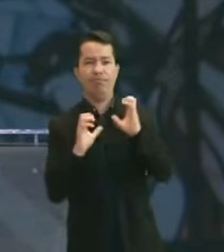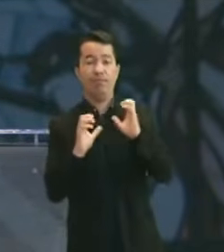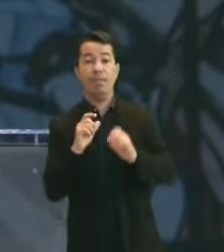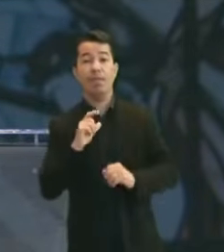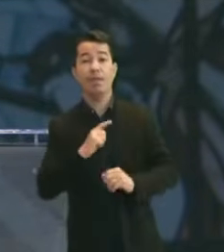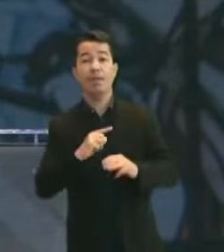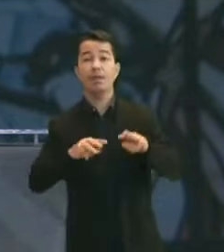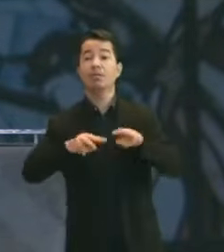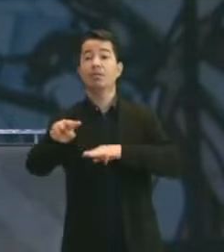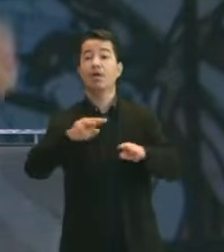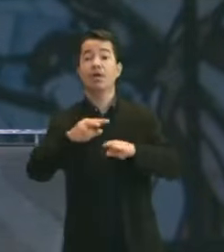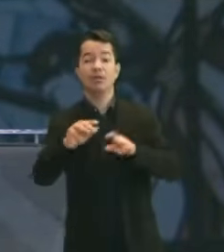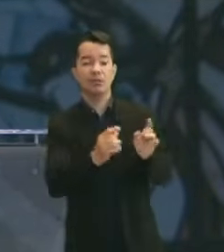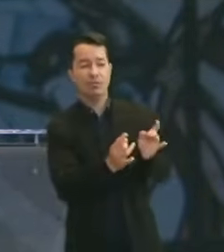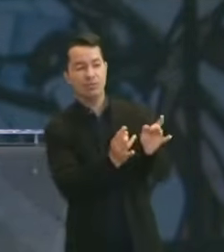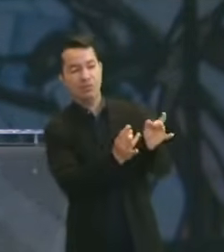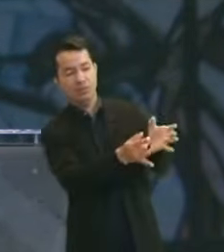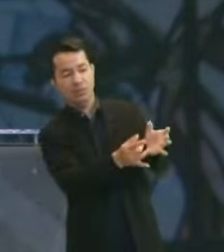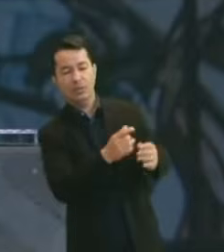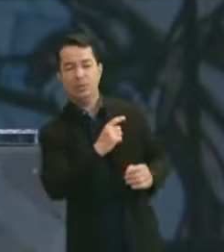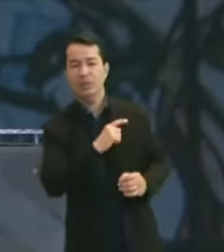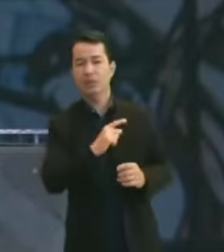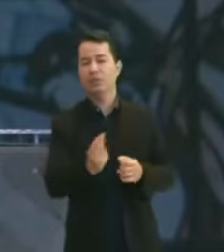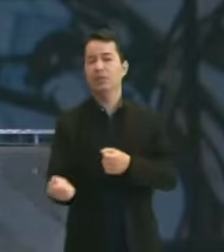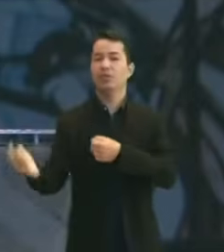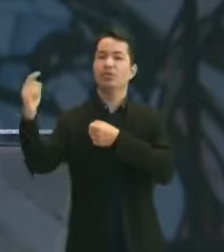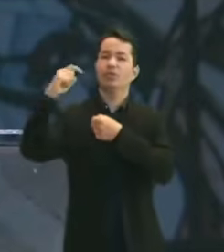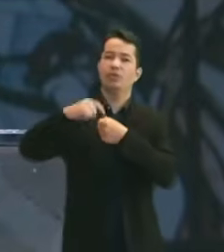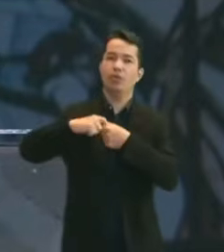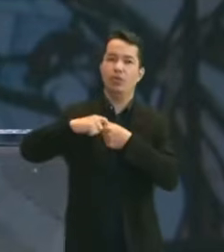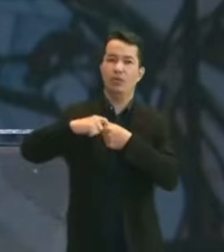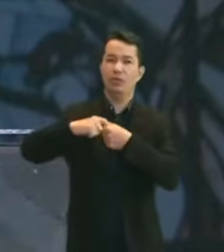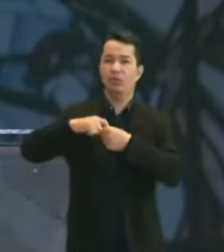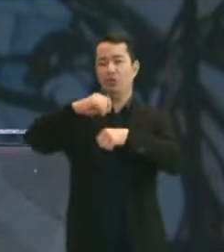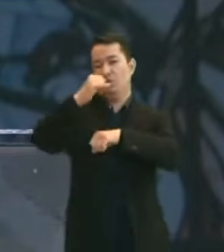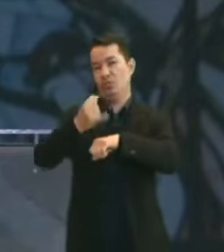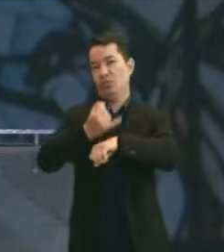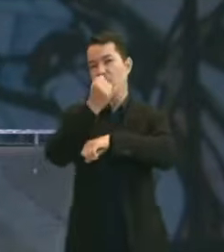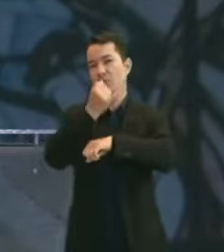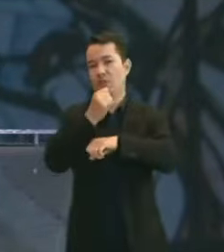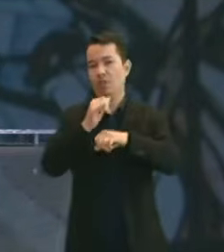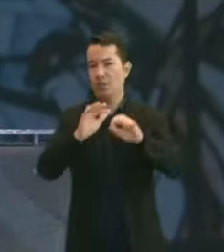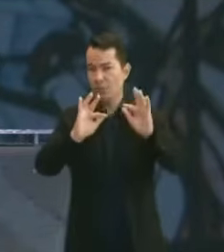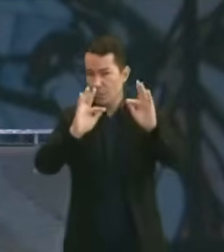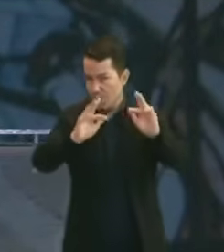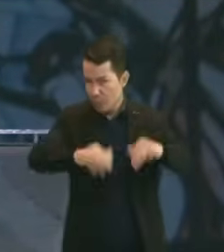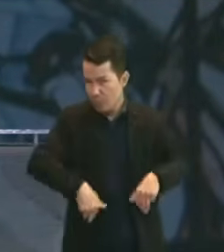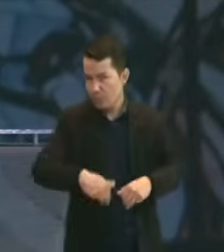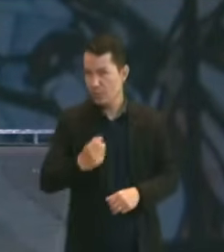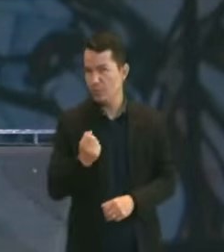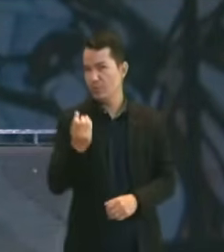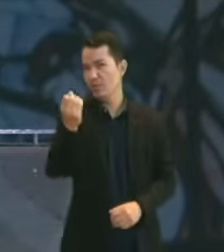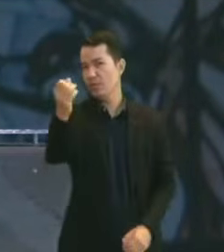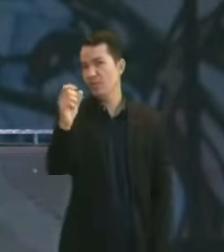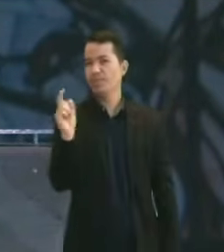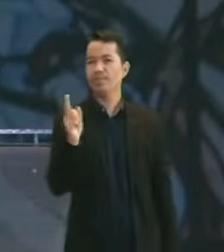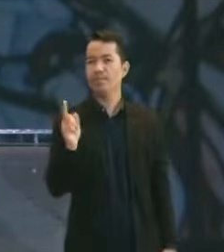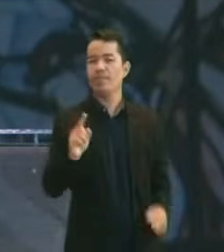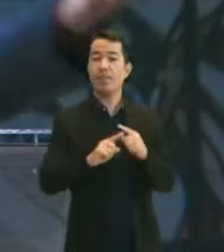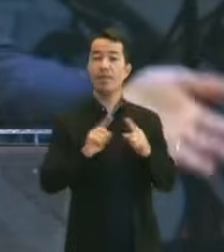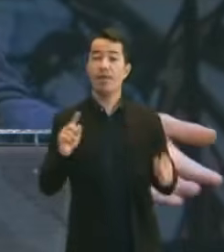no meio da viagem. Ele tinha voltado para casa no meio da primeira viagem. Ele não terminou a viagem junto com os dois. E